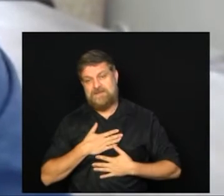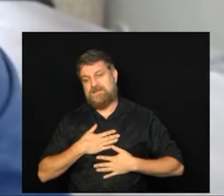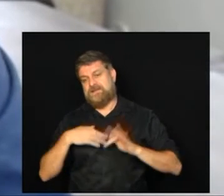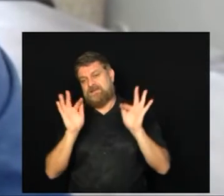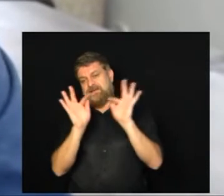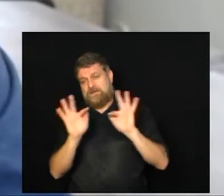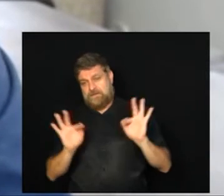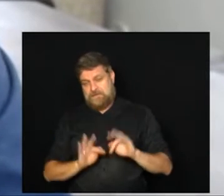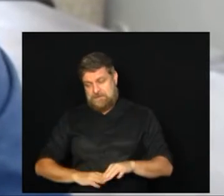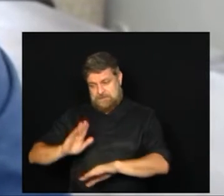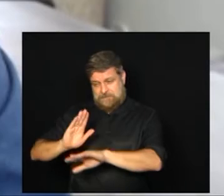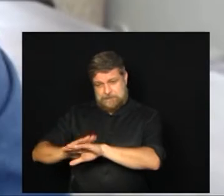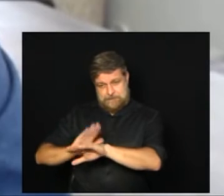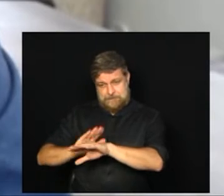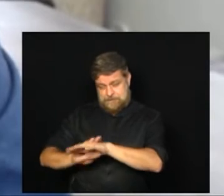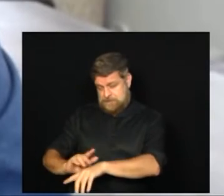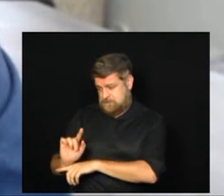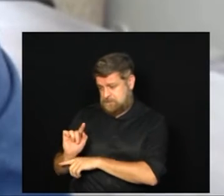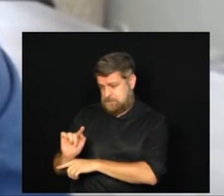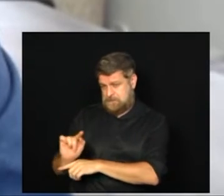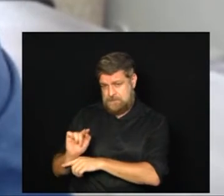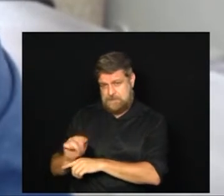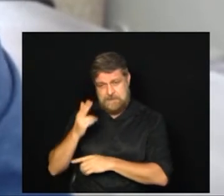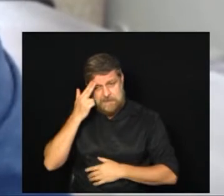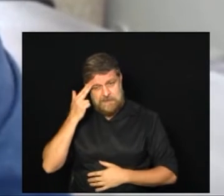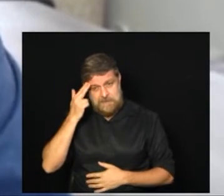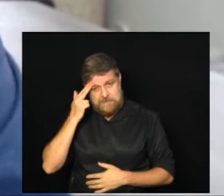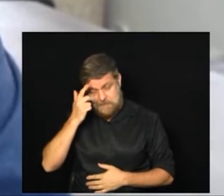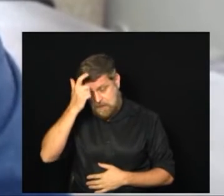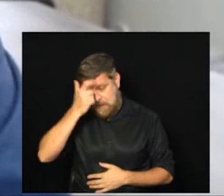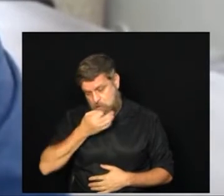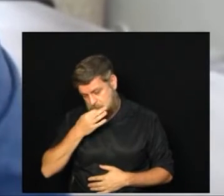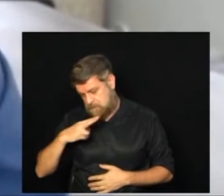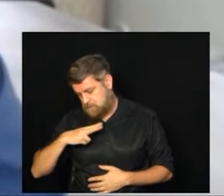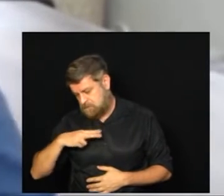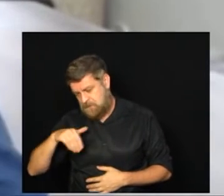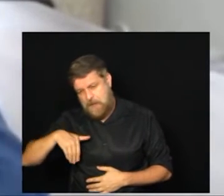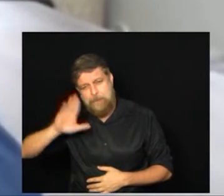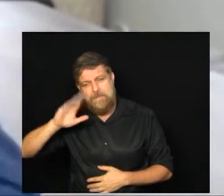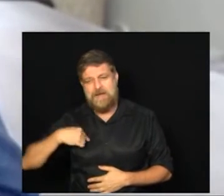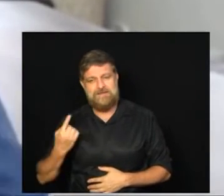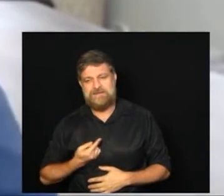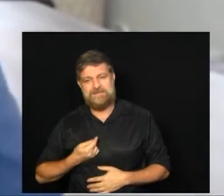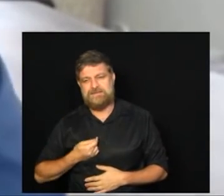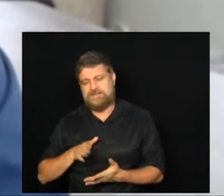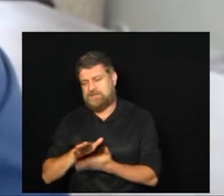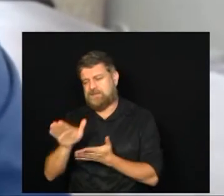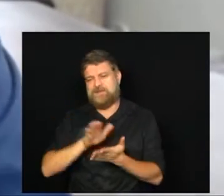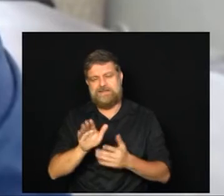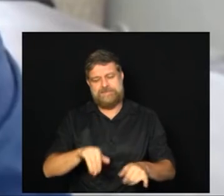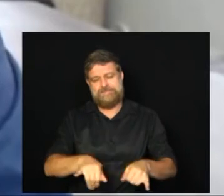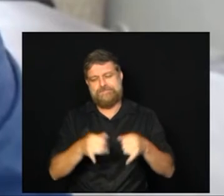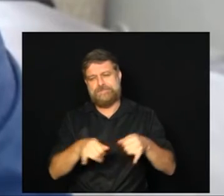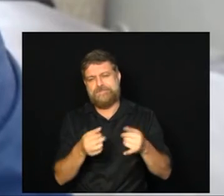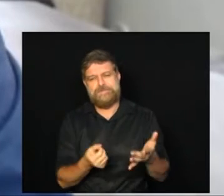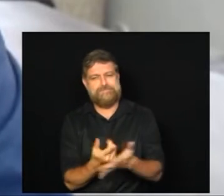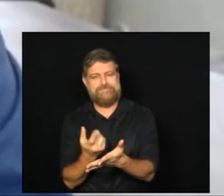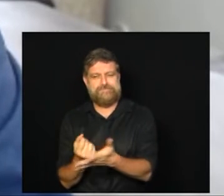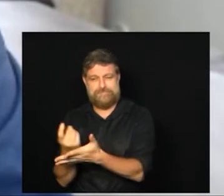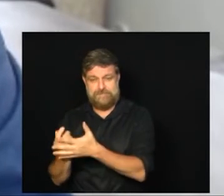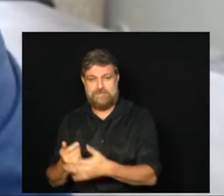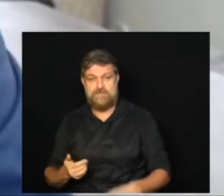tem obrigação de fazer. Por mais que não seja até por você, caso você ache que não precise, mas que seja para